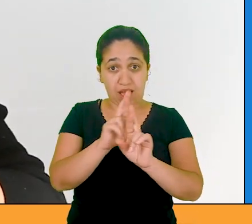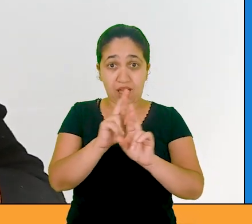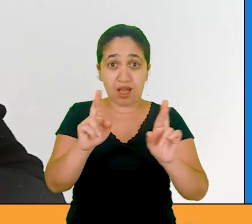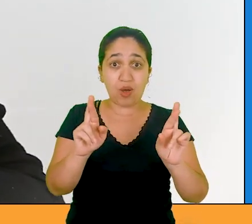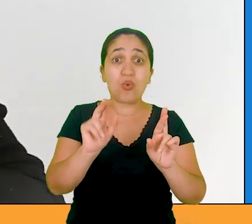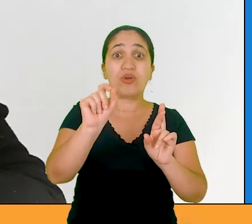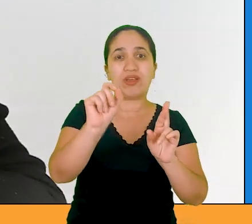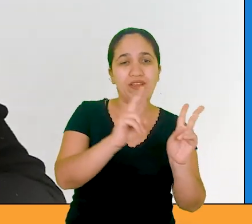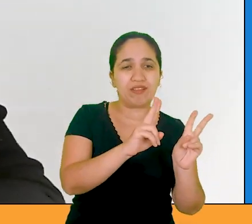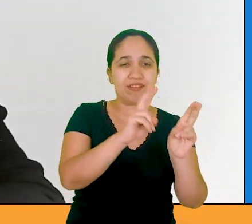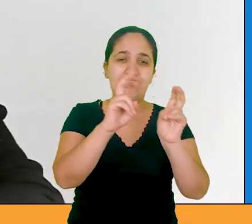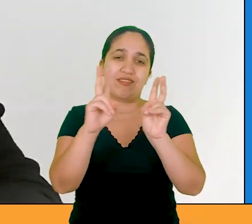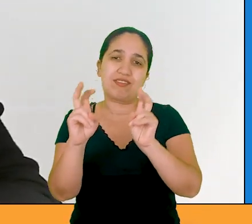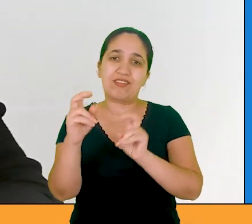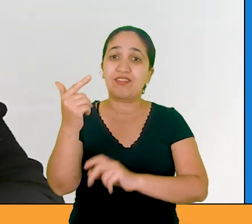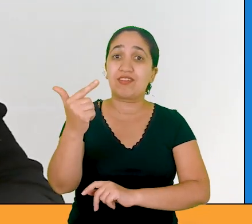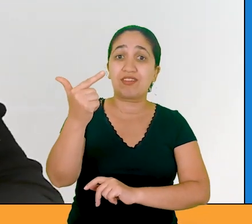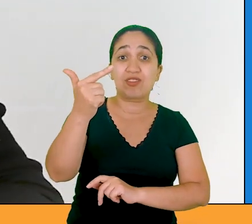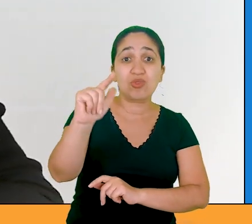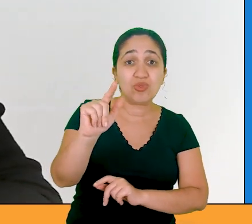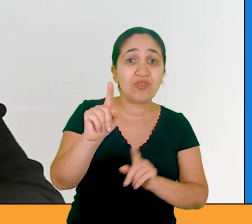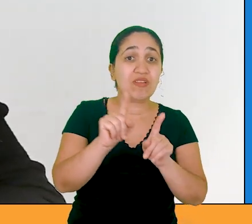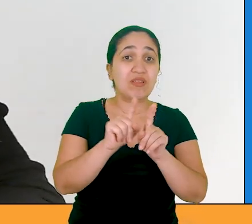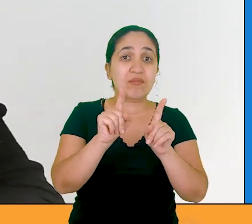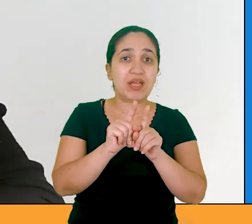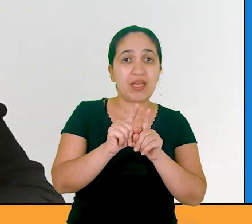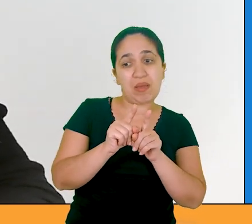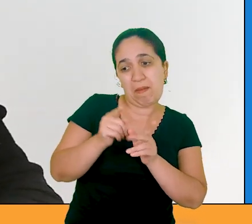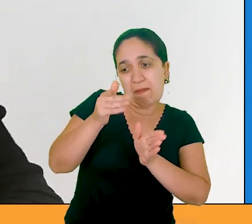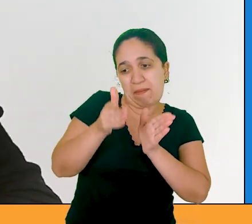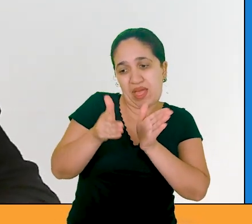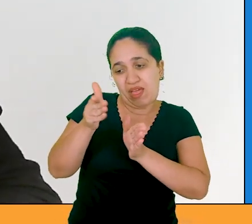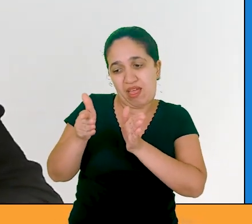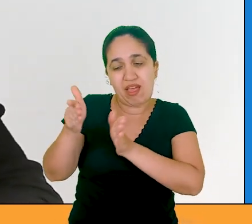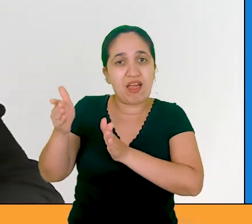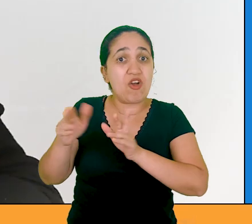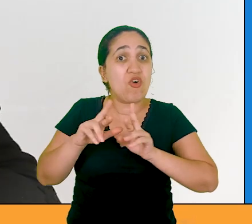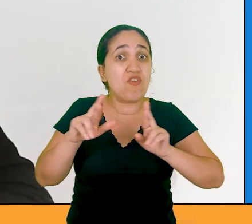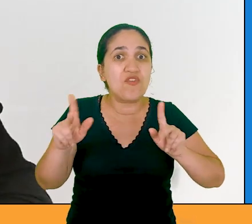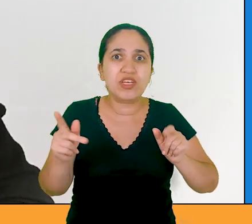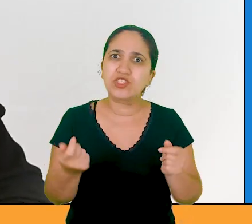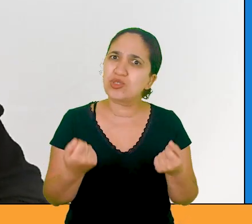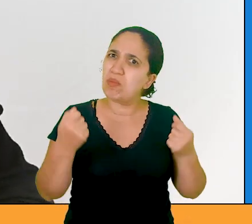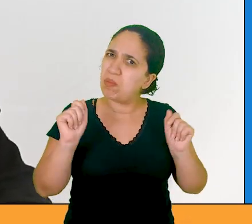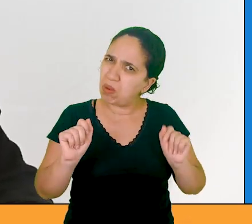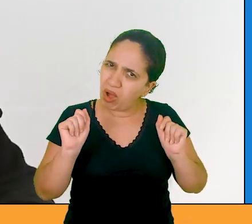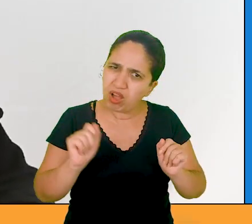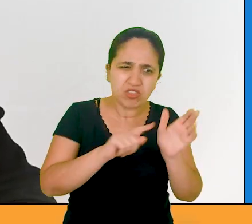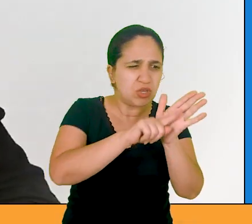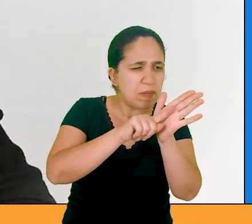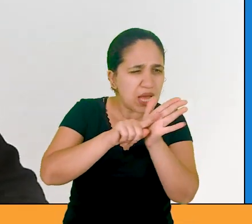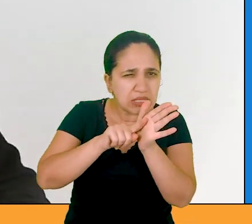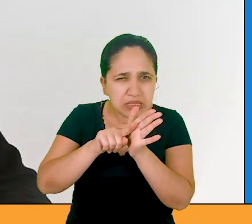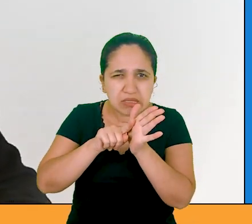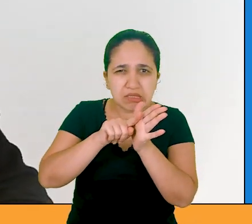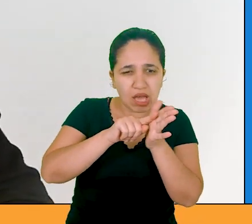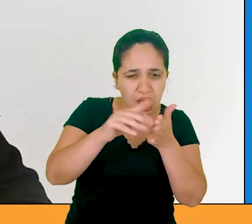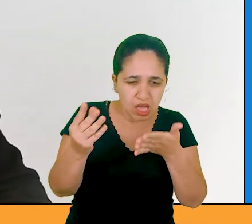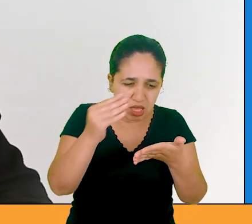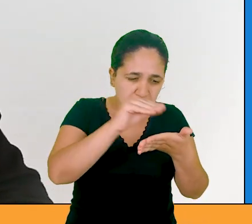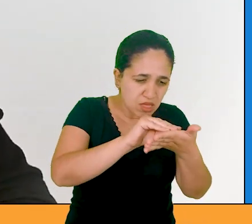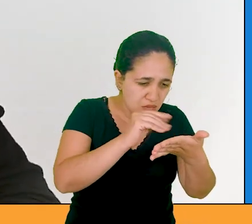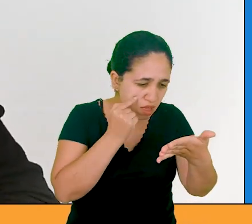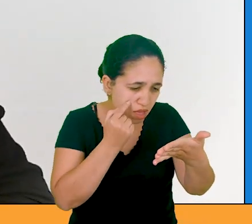com outros temas, relações com outras épocas? Você pode buscar isso para colocar e enriquecer